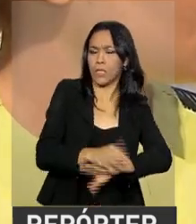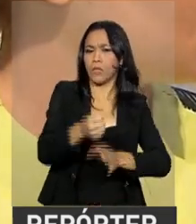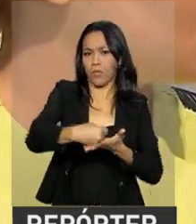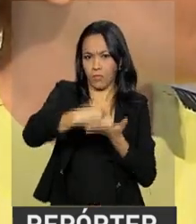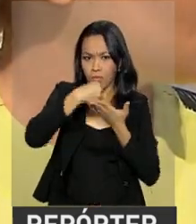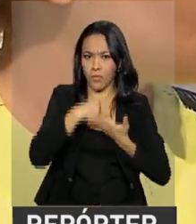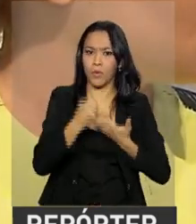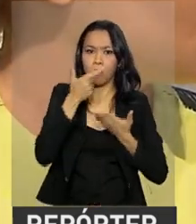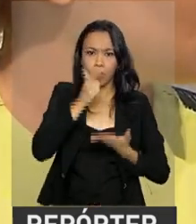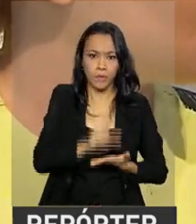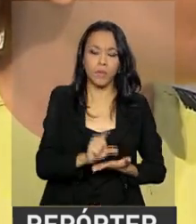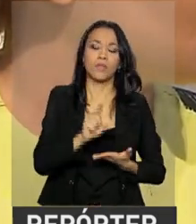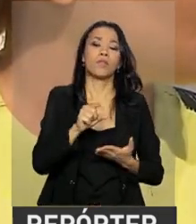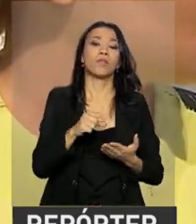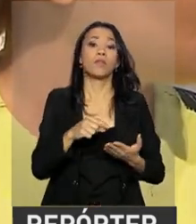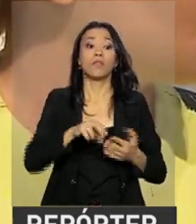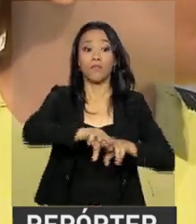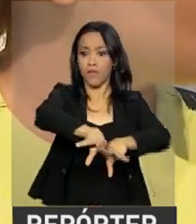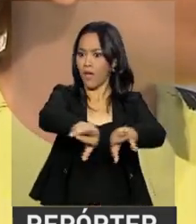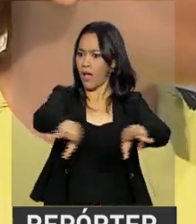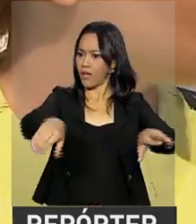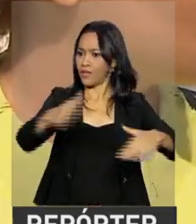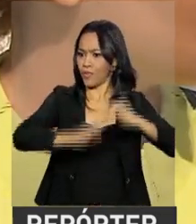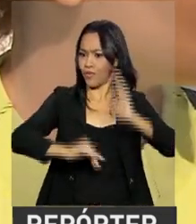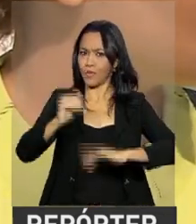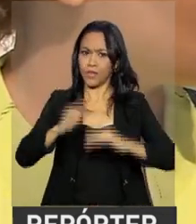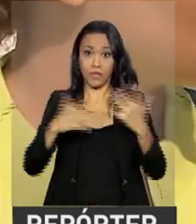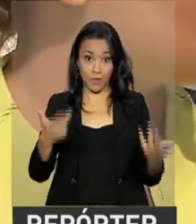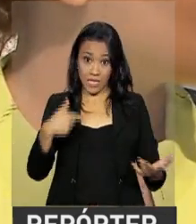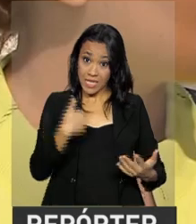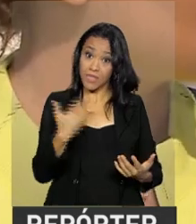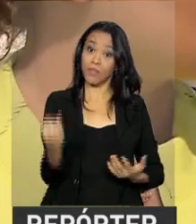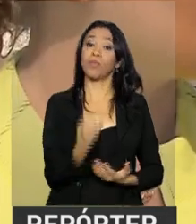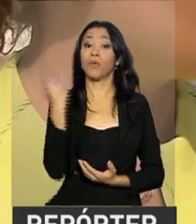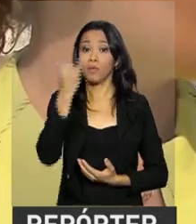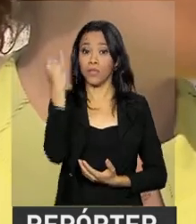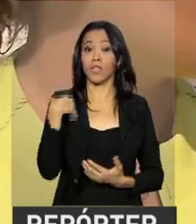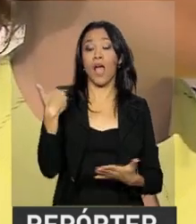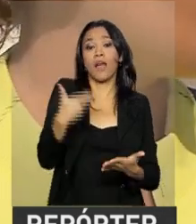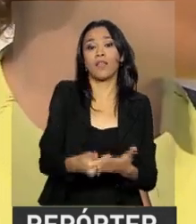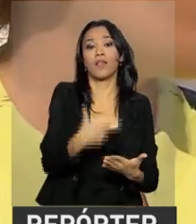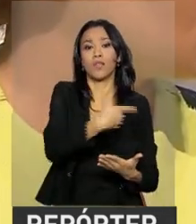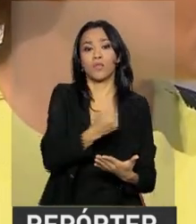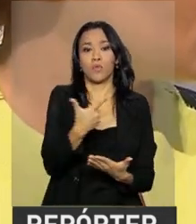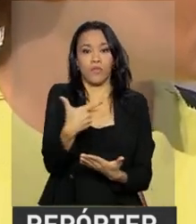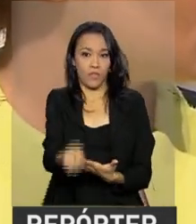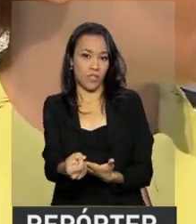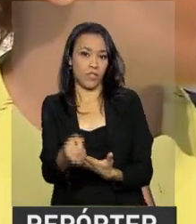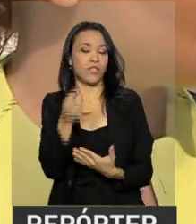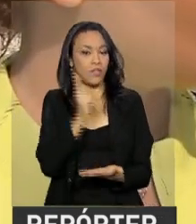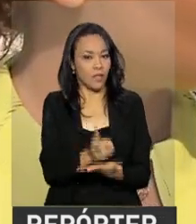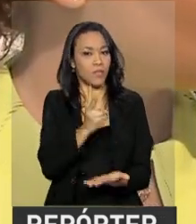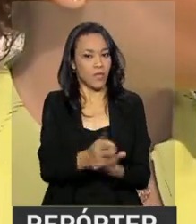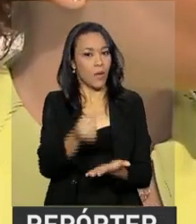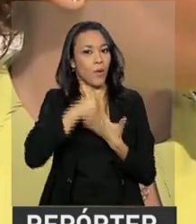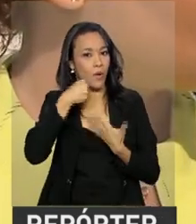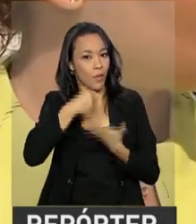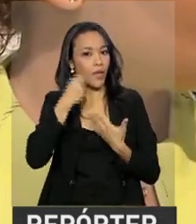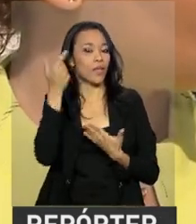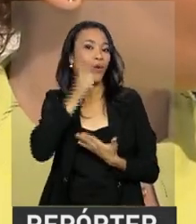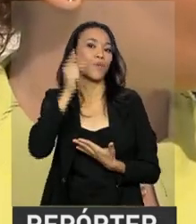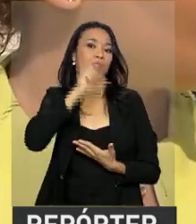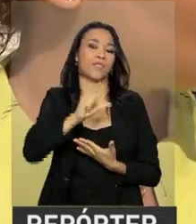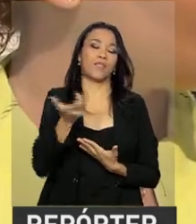apoio dentro dos profissionais. Então tem sido muito importante. Com certeza até 2020 vai cada vez apoiar mais a gente, que a gente